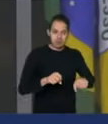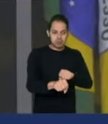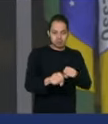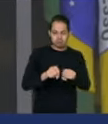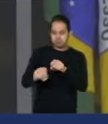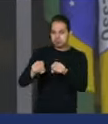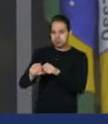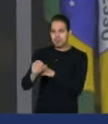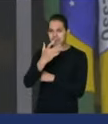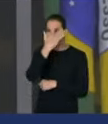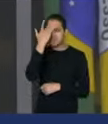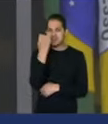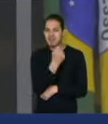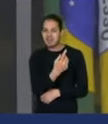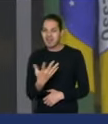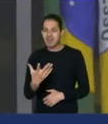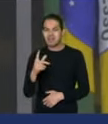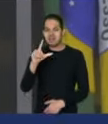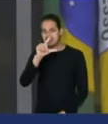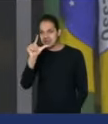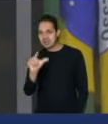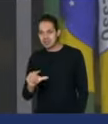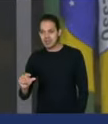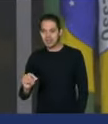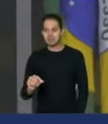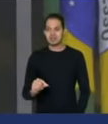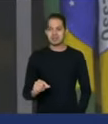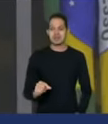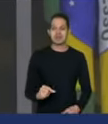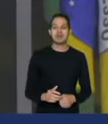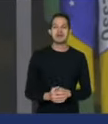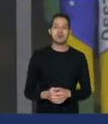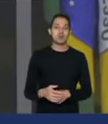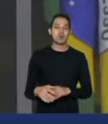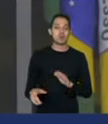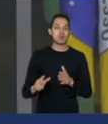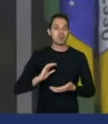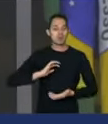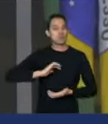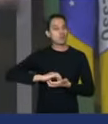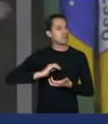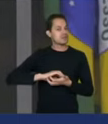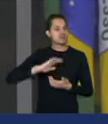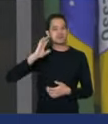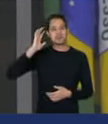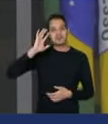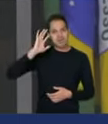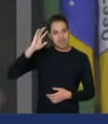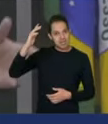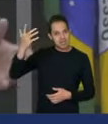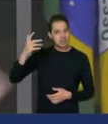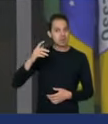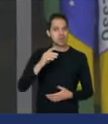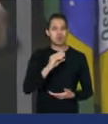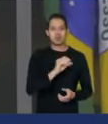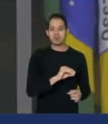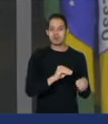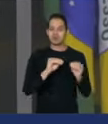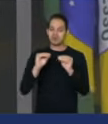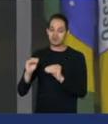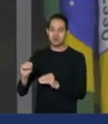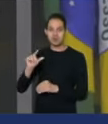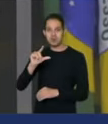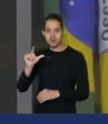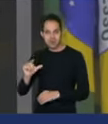Itália e tinha tido a sua condenação. Inclusive, o próprio STF determinou que ele fosse extraditado e Lula negou